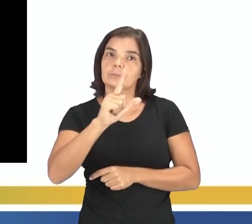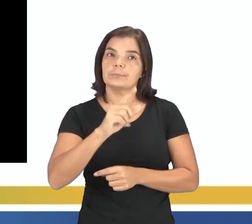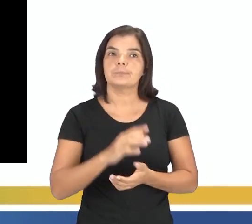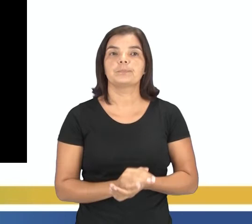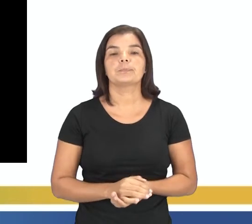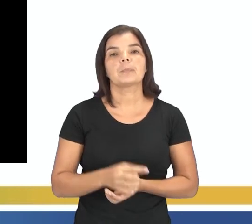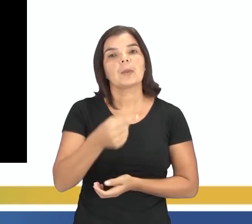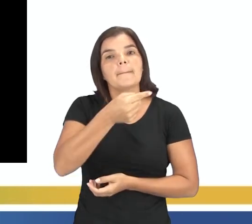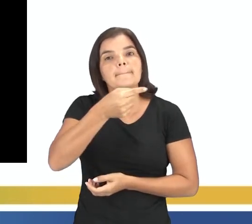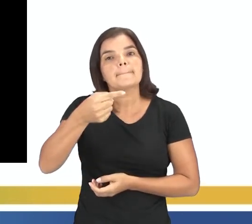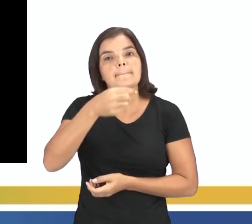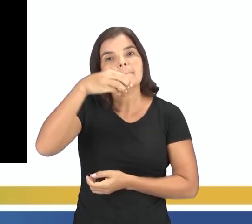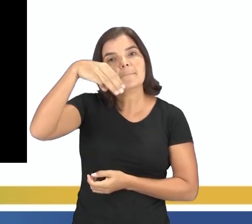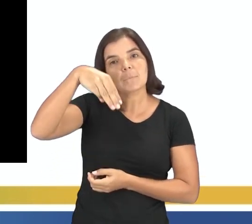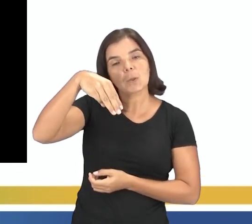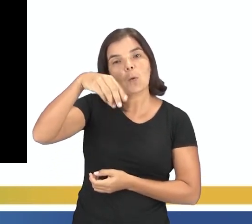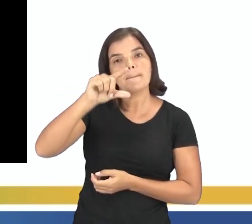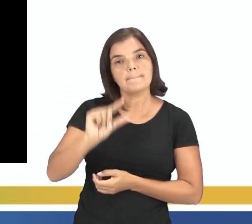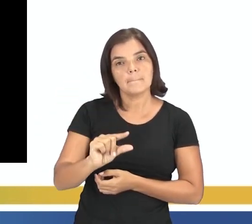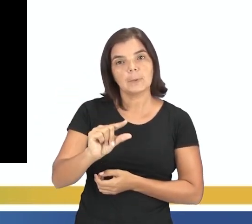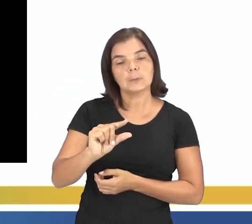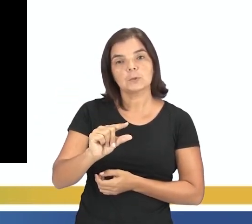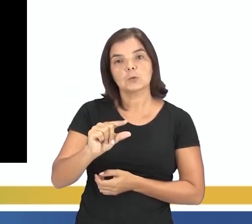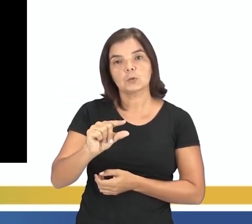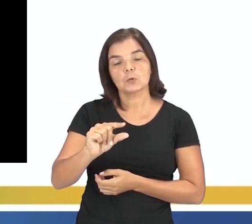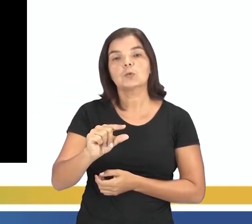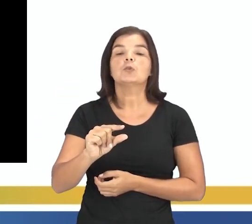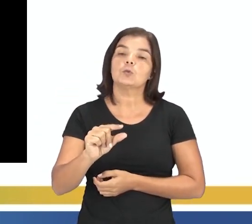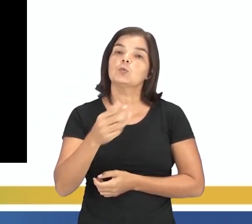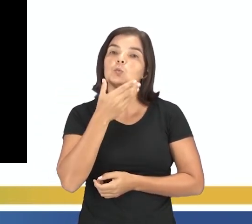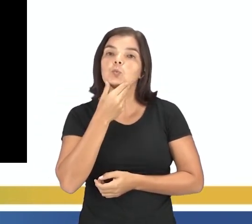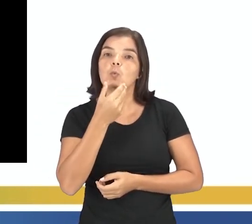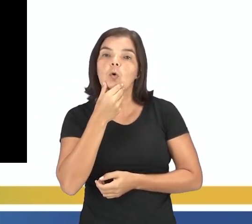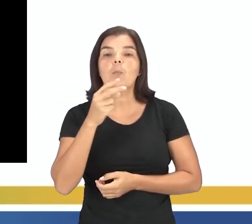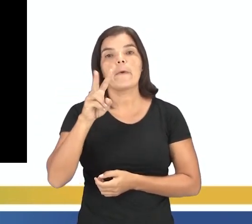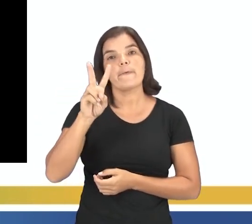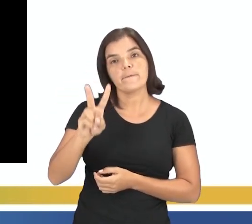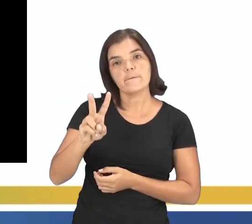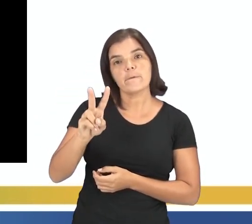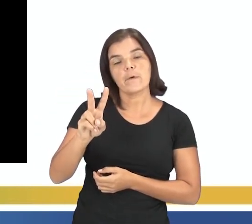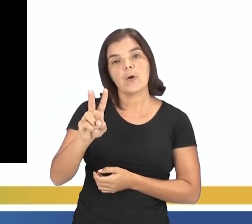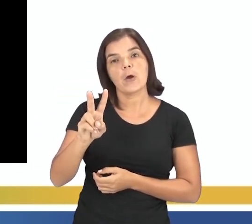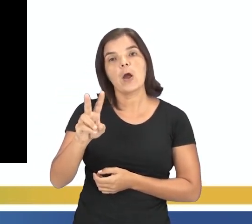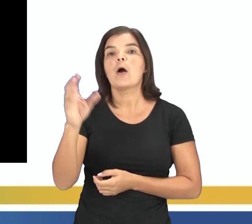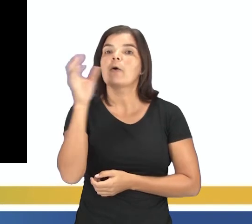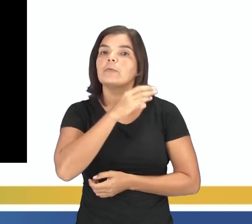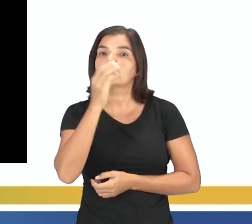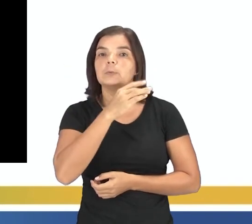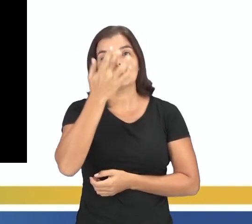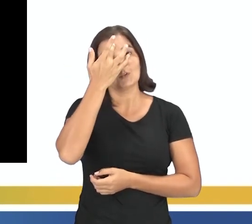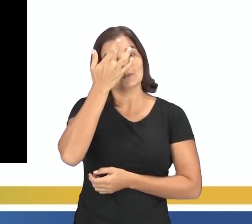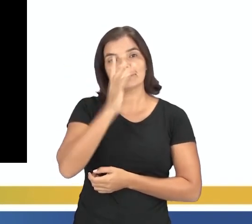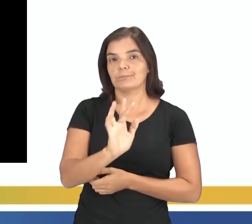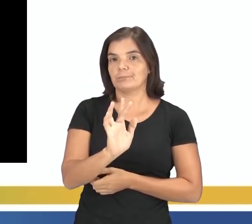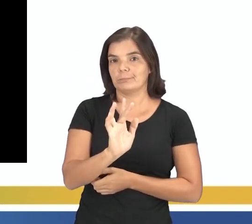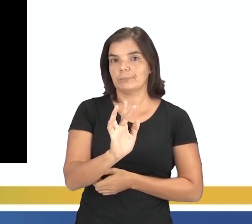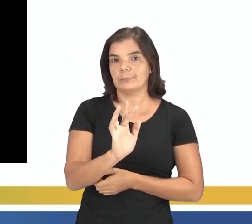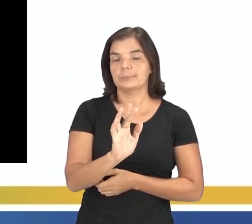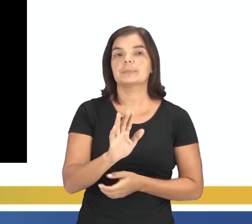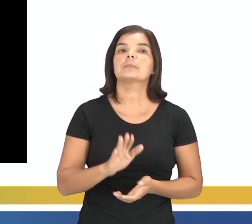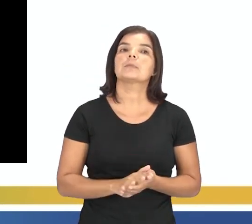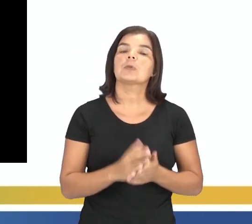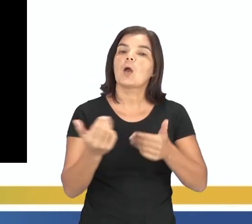bomba, menos M minúsculo, massa do astronauta, e V minúsculo, velocidade do astronauta, que nós não sabemos.